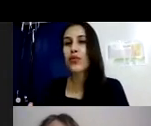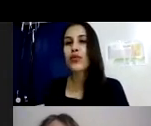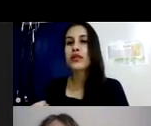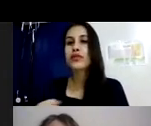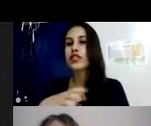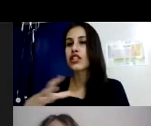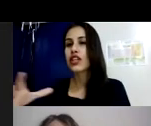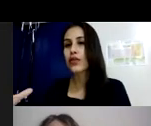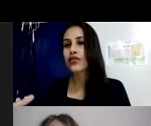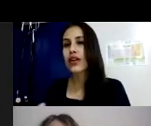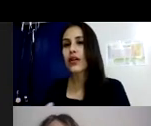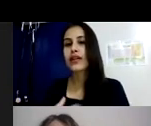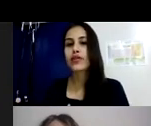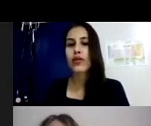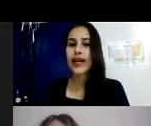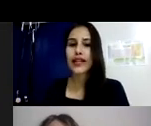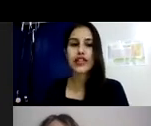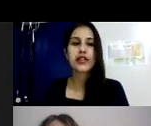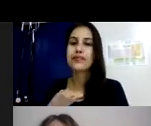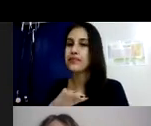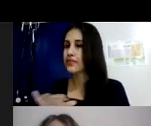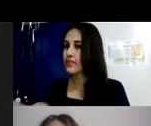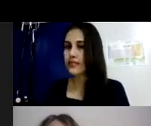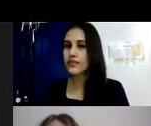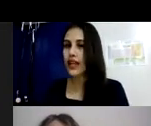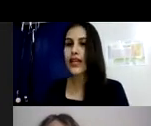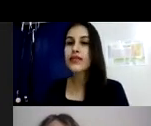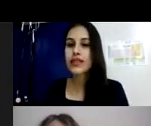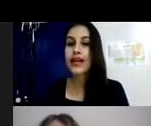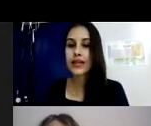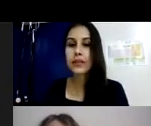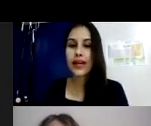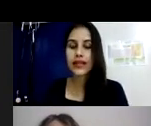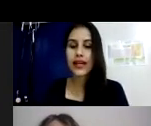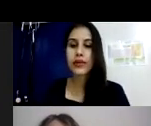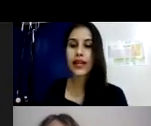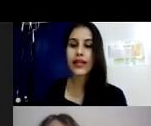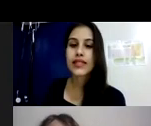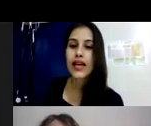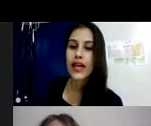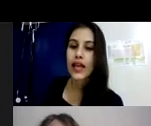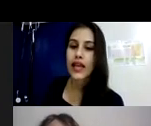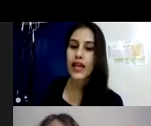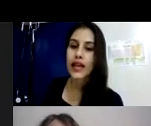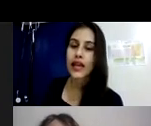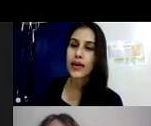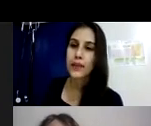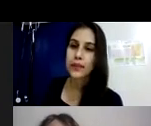muito úmido, de deixar o chão ali escorregadio. Tem que evitar também, tá? Porque